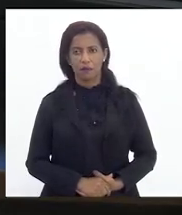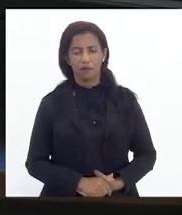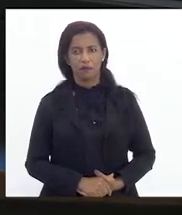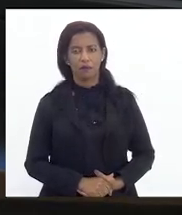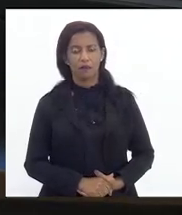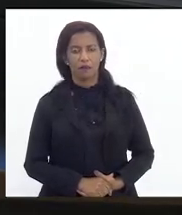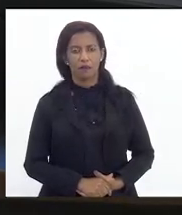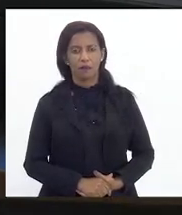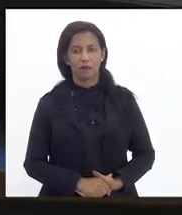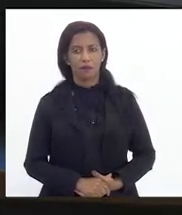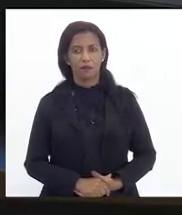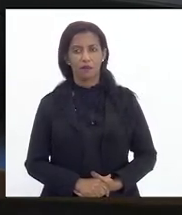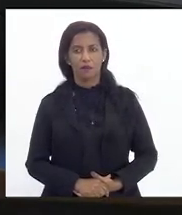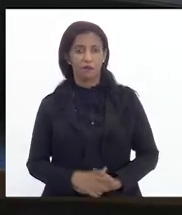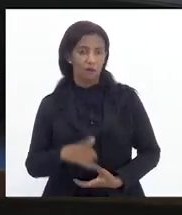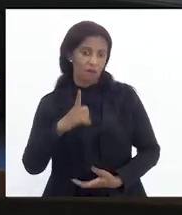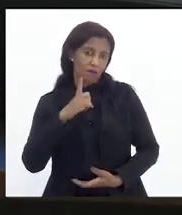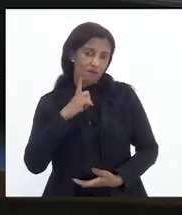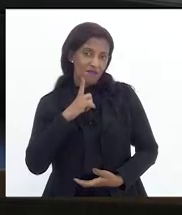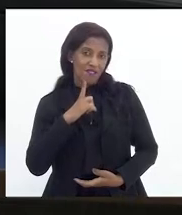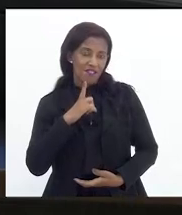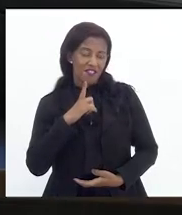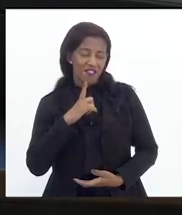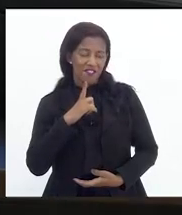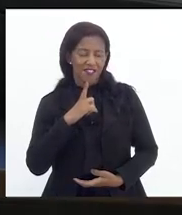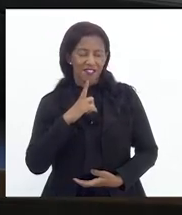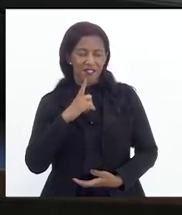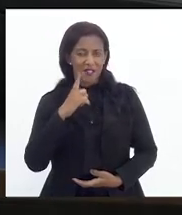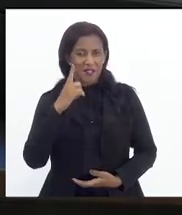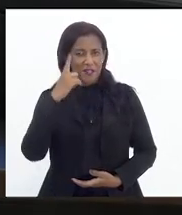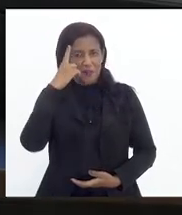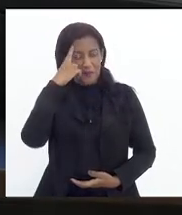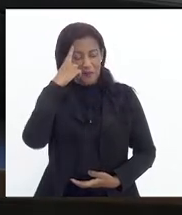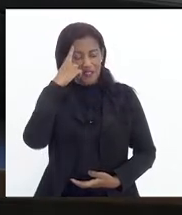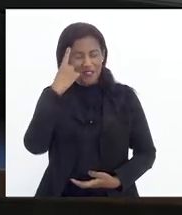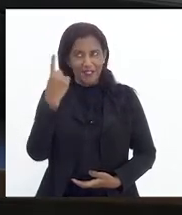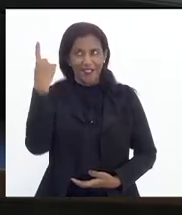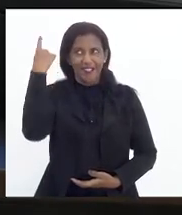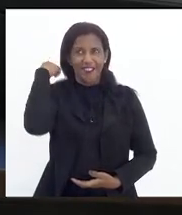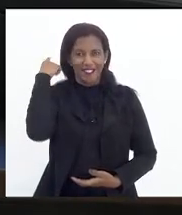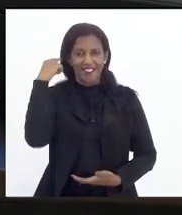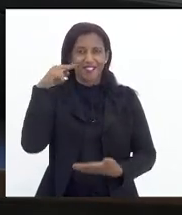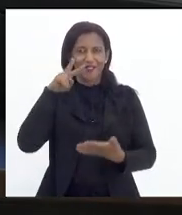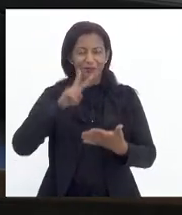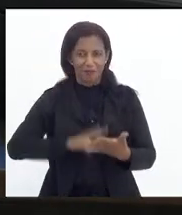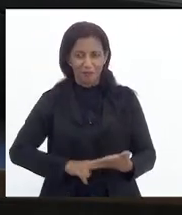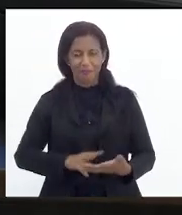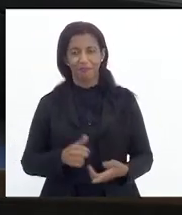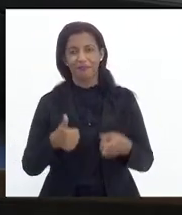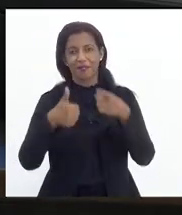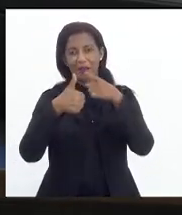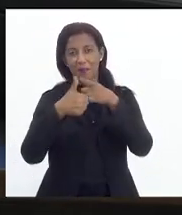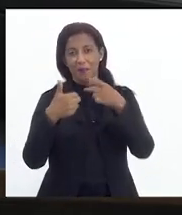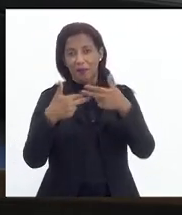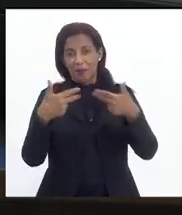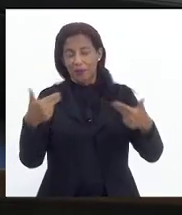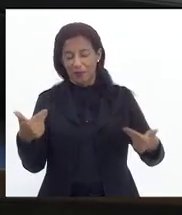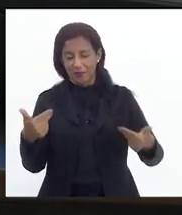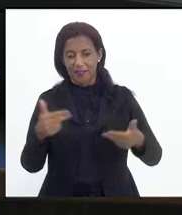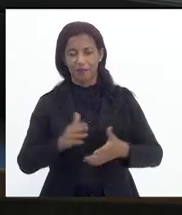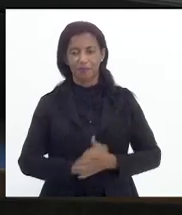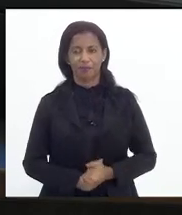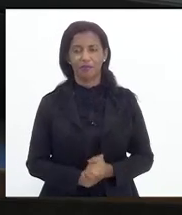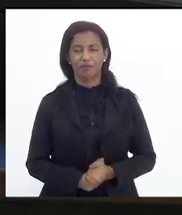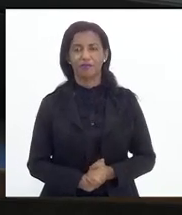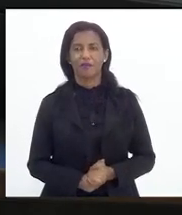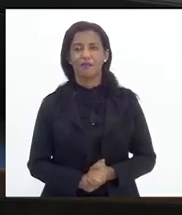Tá bom eu vou eu tenho aqui empréstimos imagina o que o que esteja aqui atrás é o que eu estou lendo aqui a primeira coisa é a gente